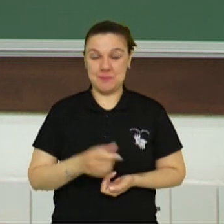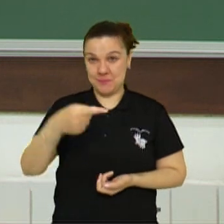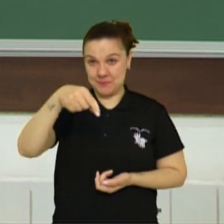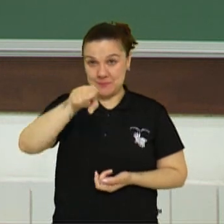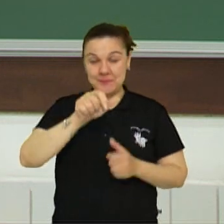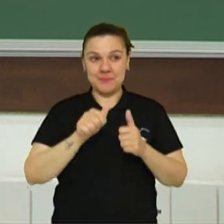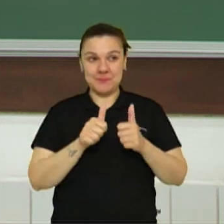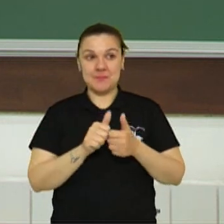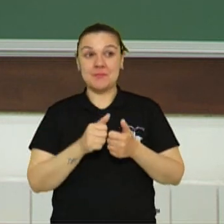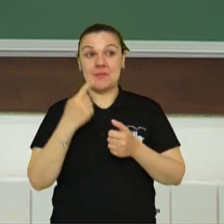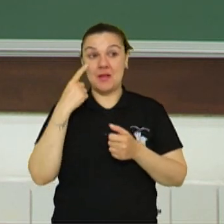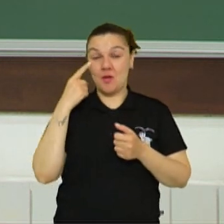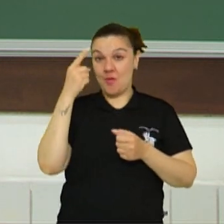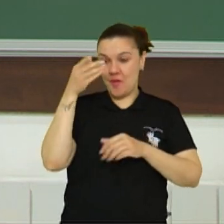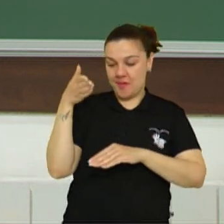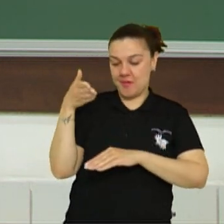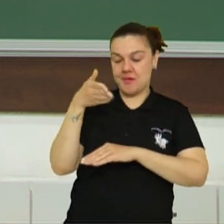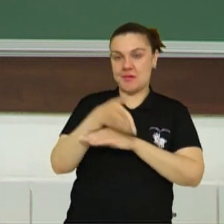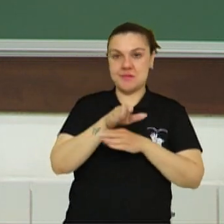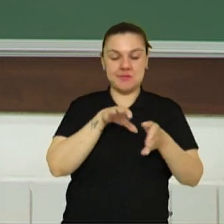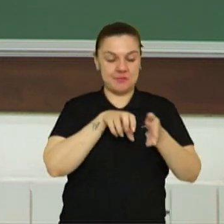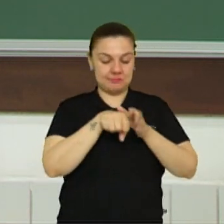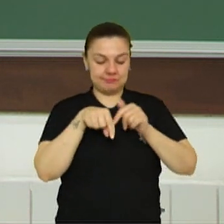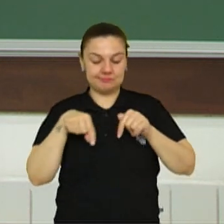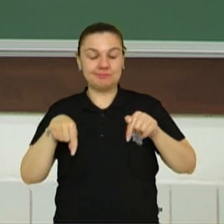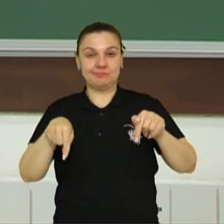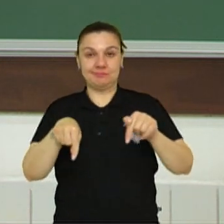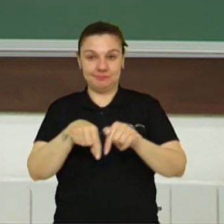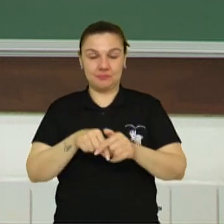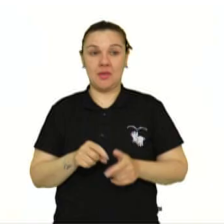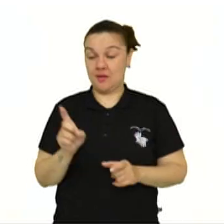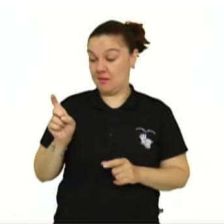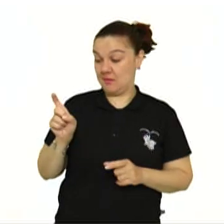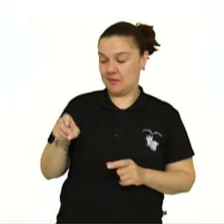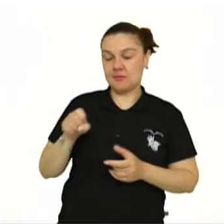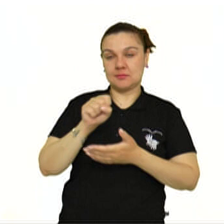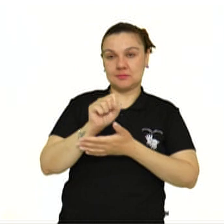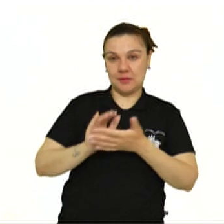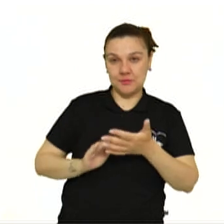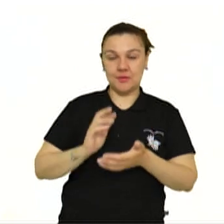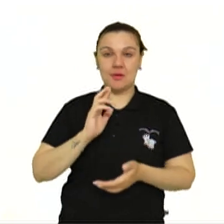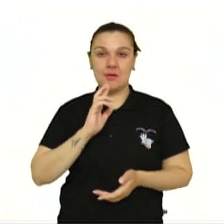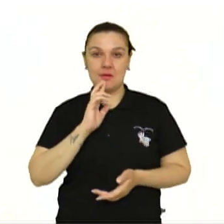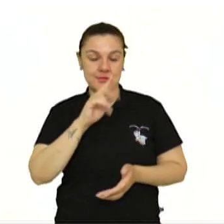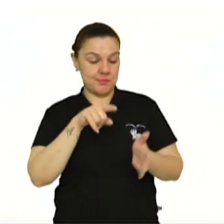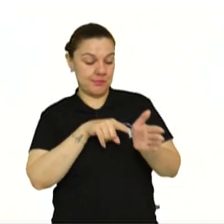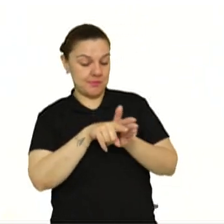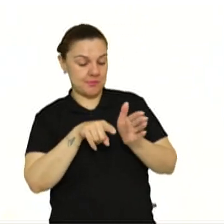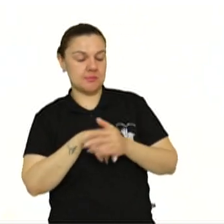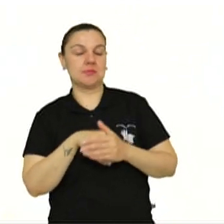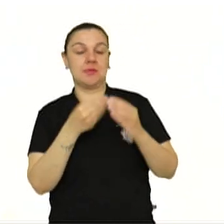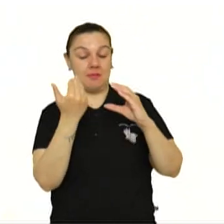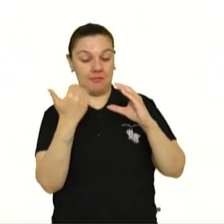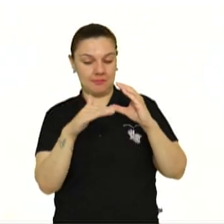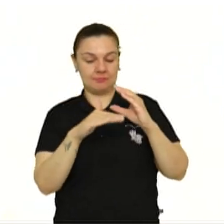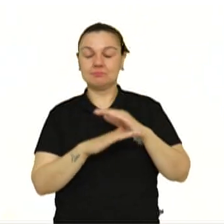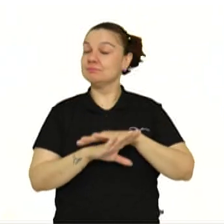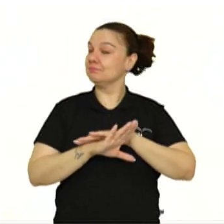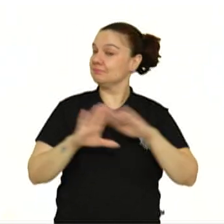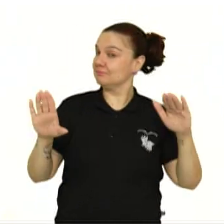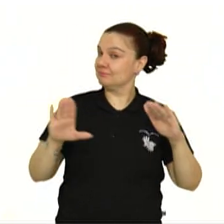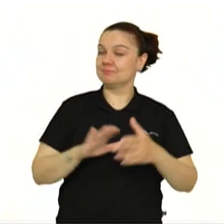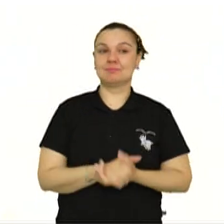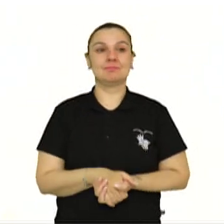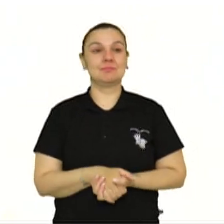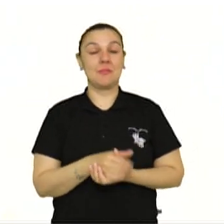para vocês. Acessarem o Google Classroom, clicar em atividade, responder as questões, enviar e